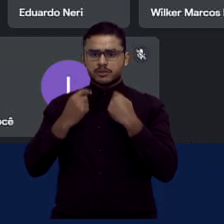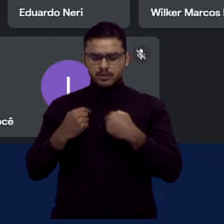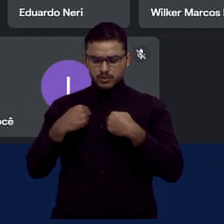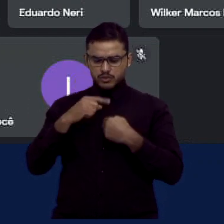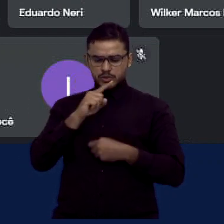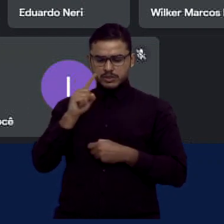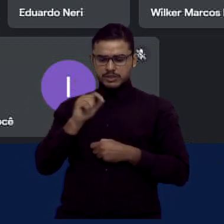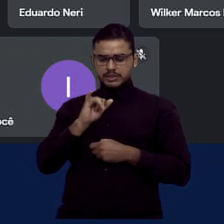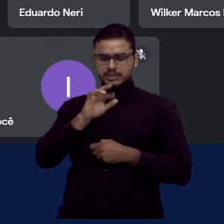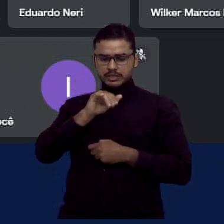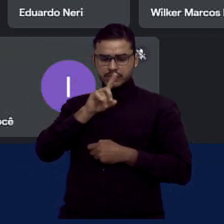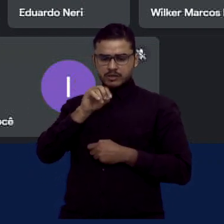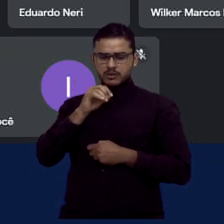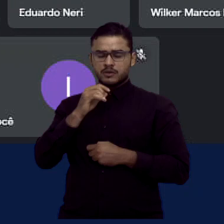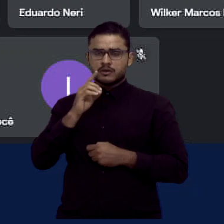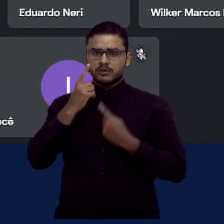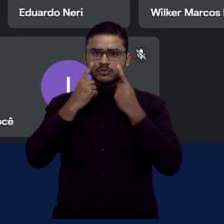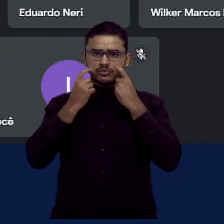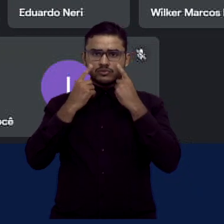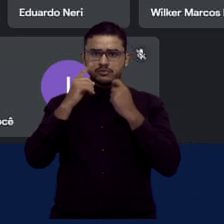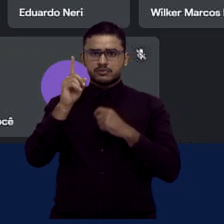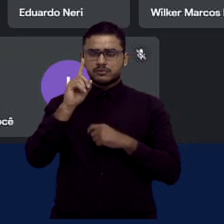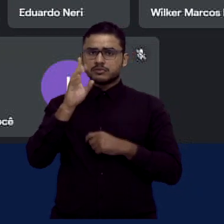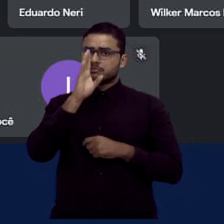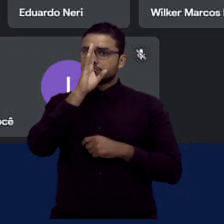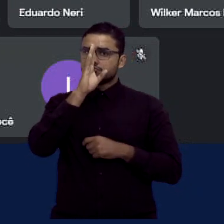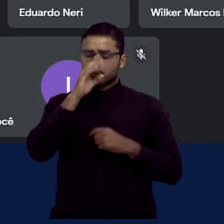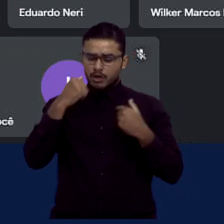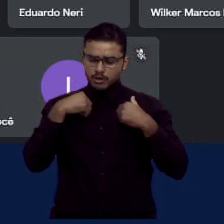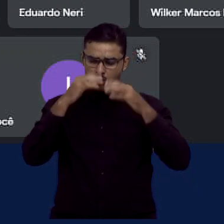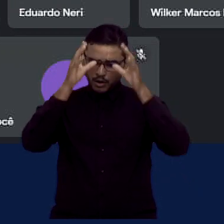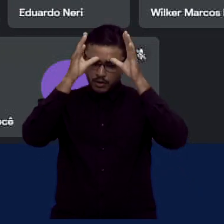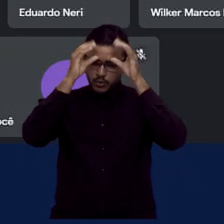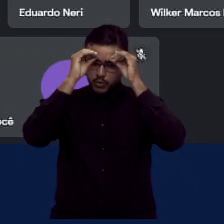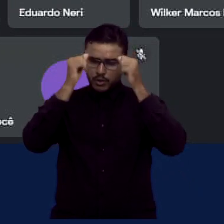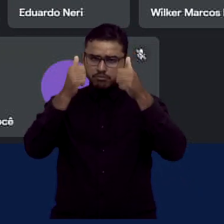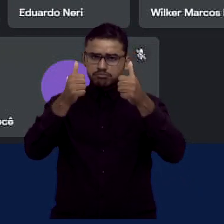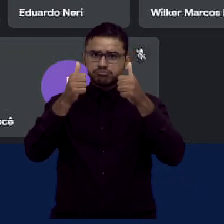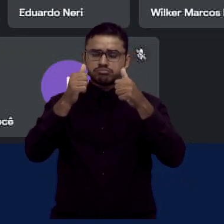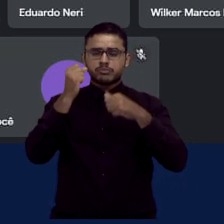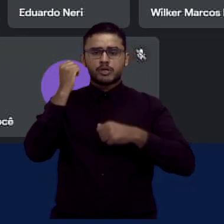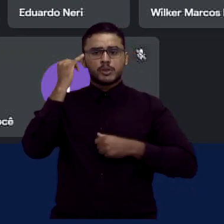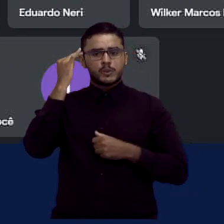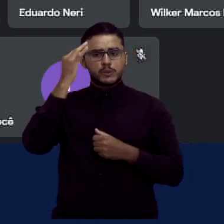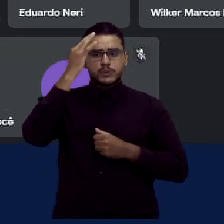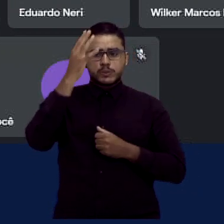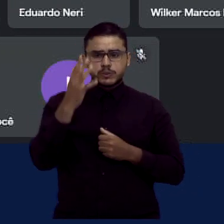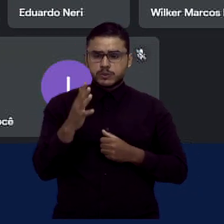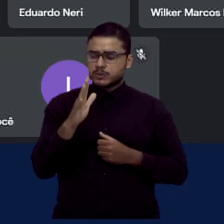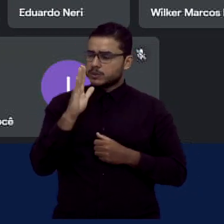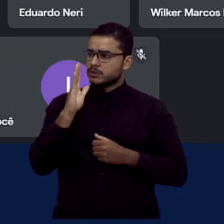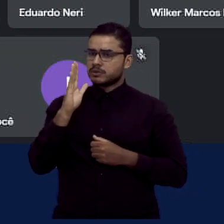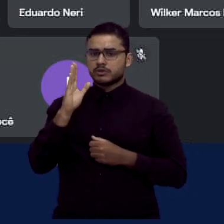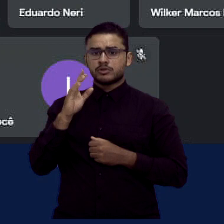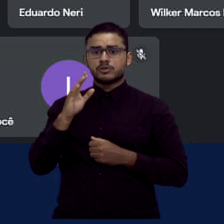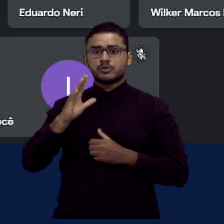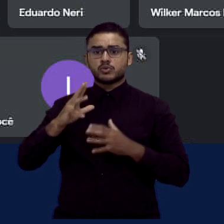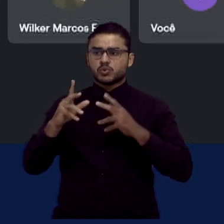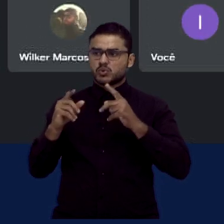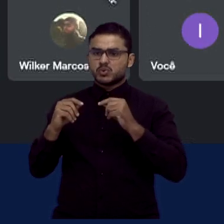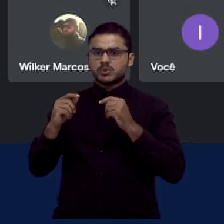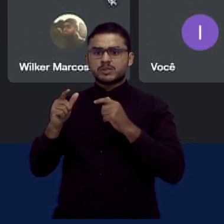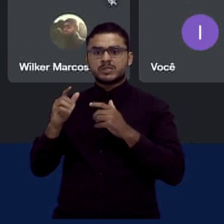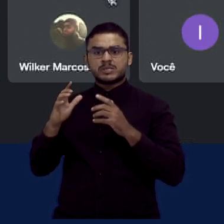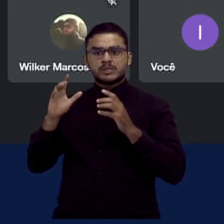sabe? E eles botaram o cara lá, passaram a noite inteira, fizeram aquela mais tortura